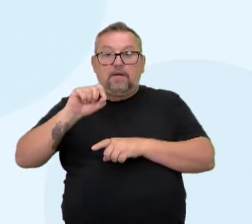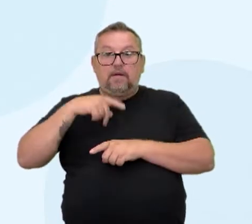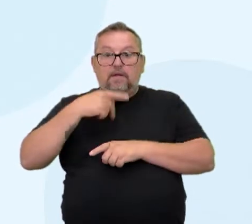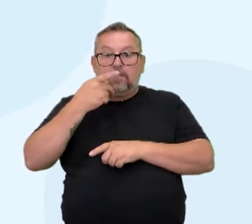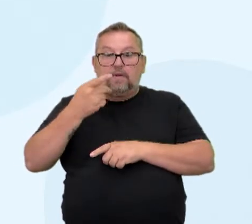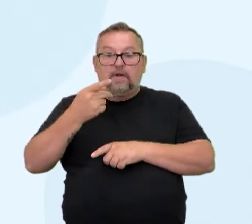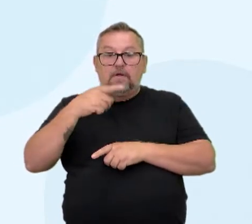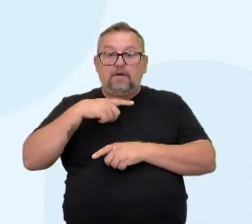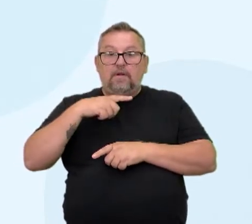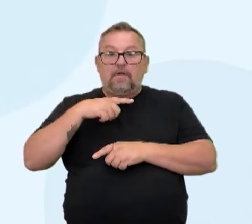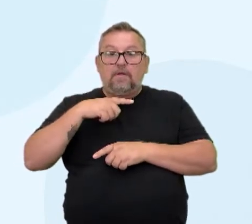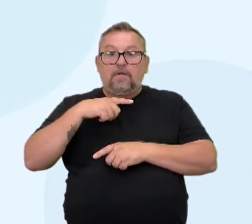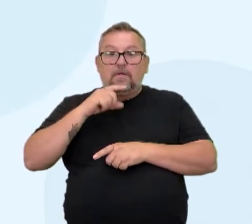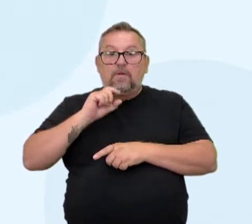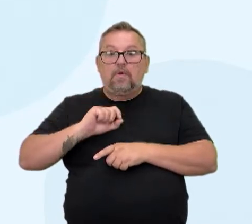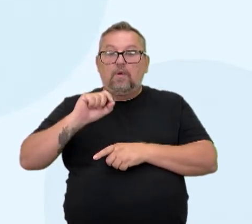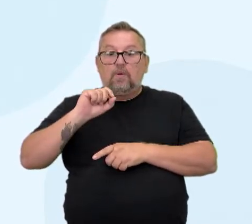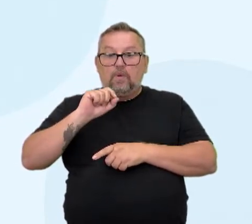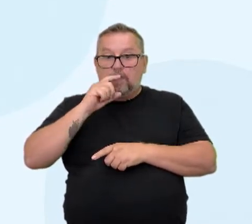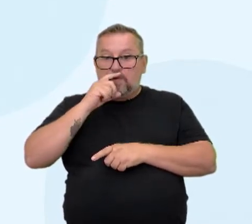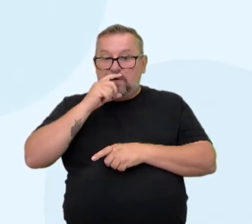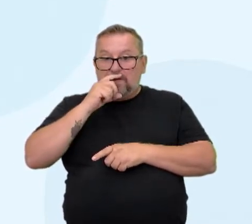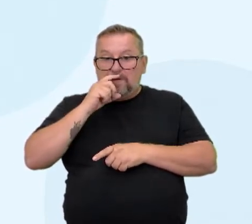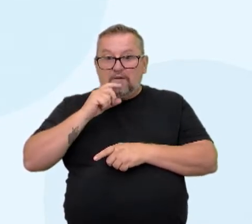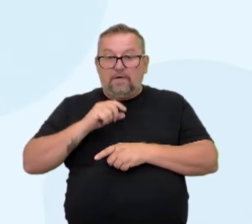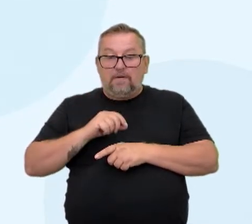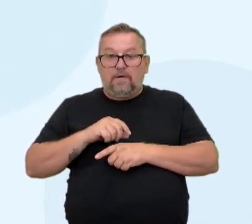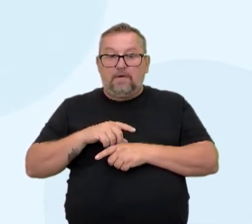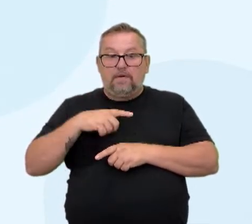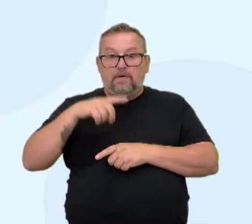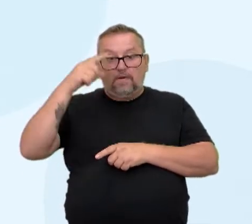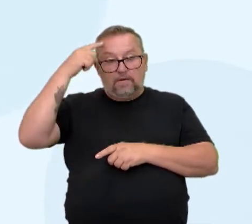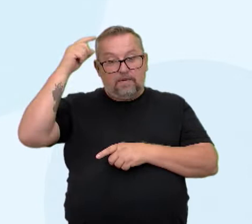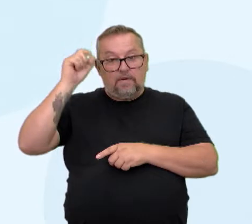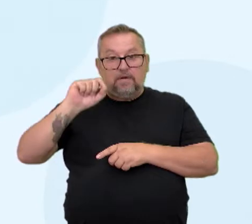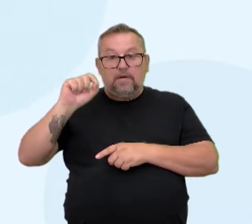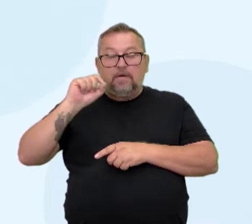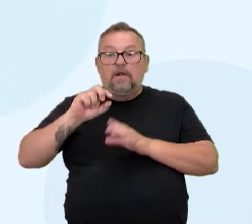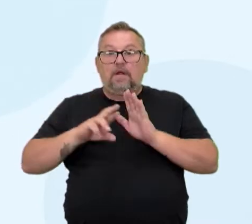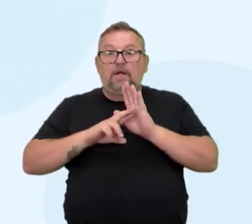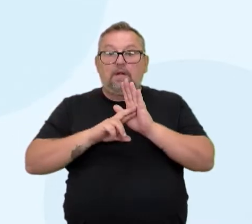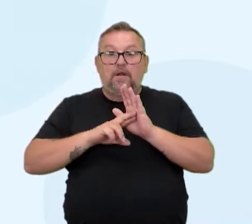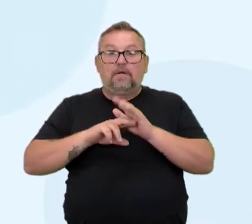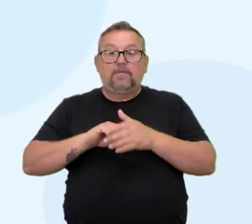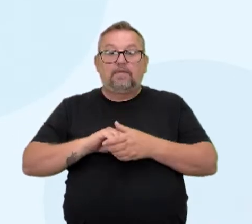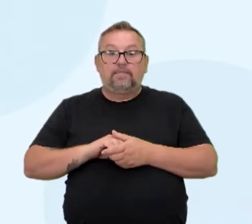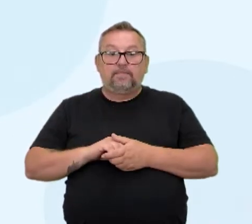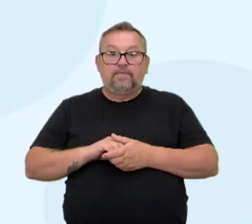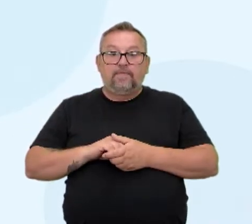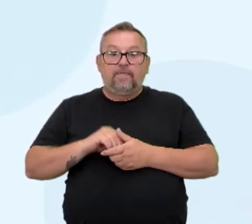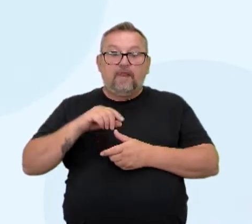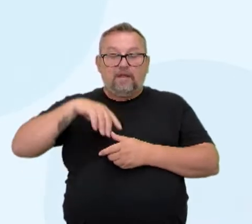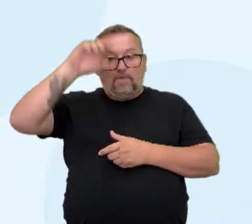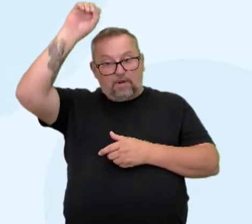a gente tem aqui, ó, a ideia, tanto que eu representei com uma lâmpada,